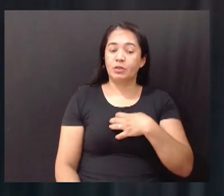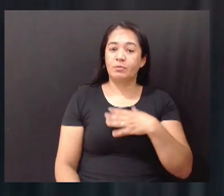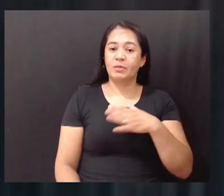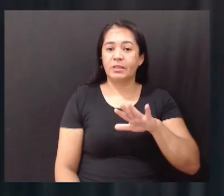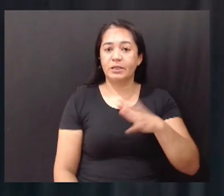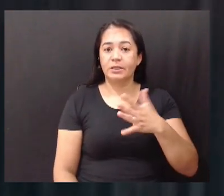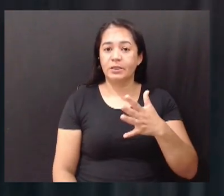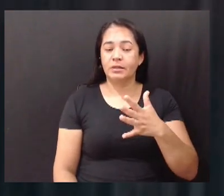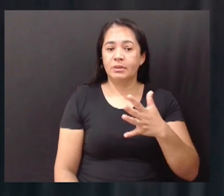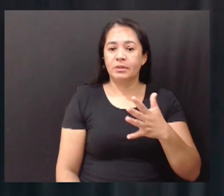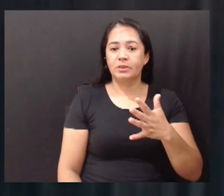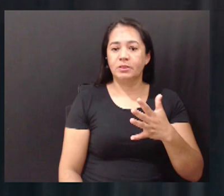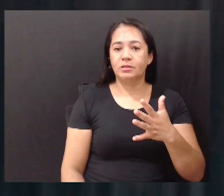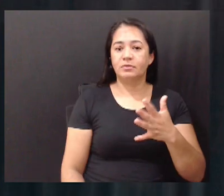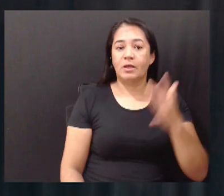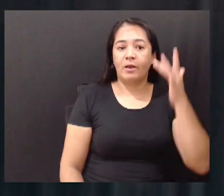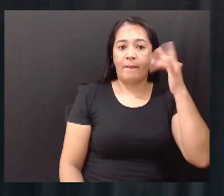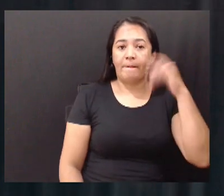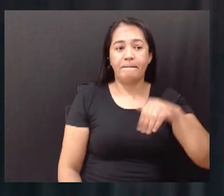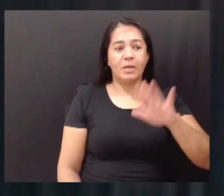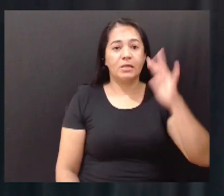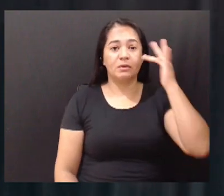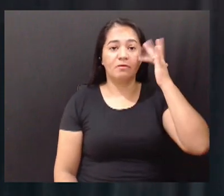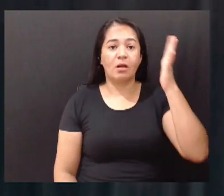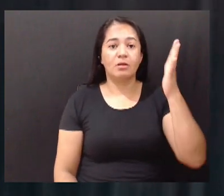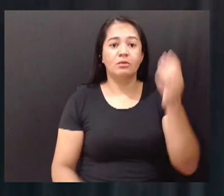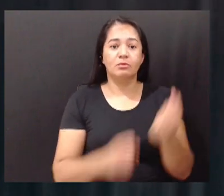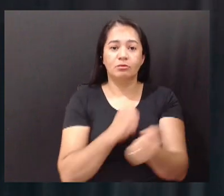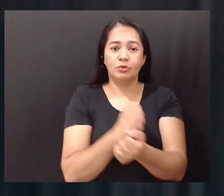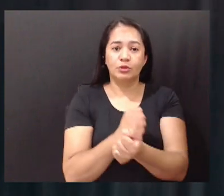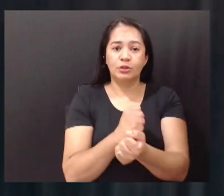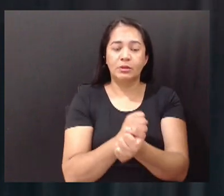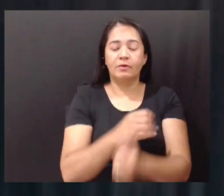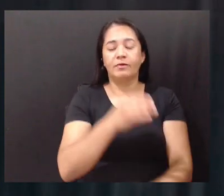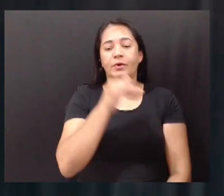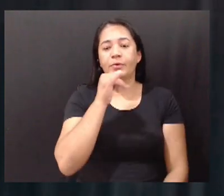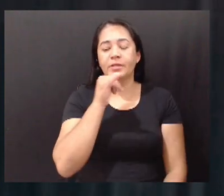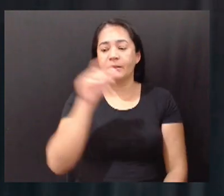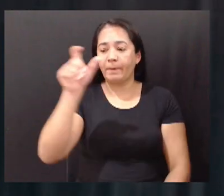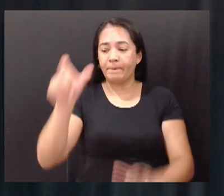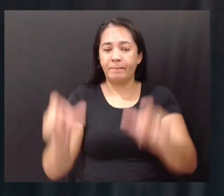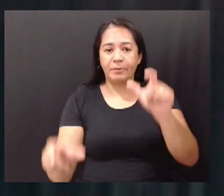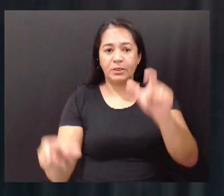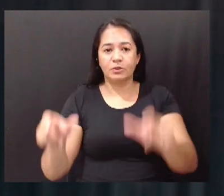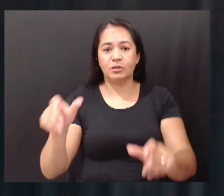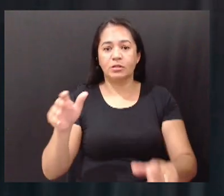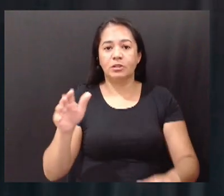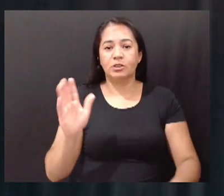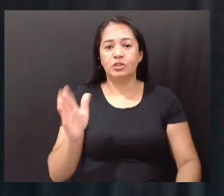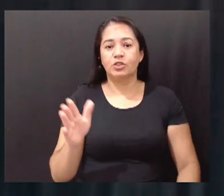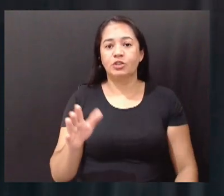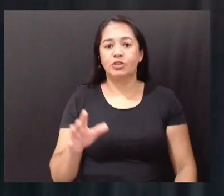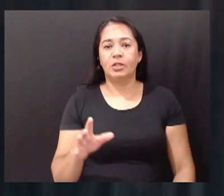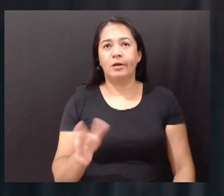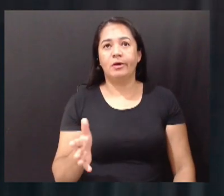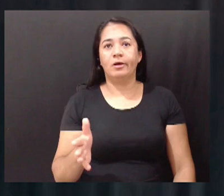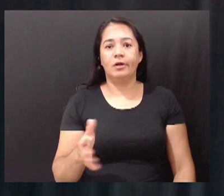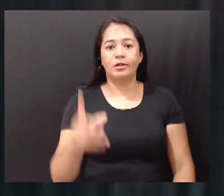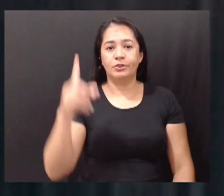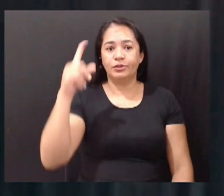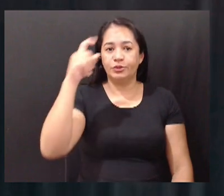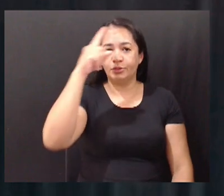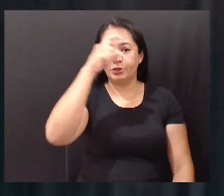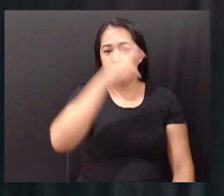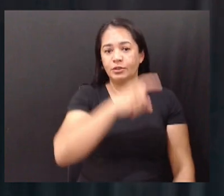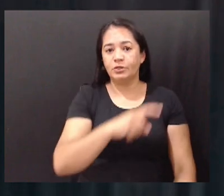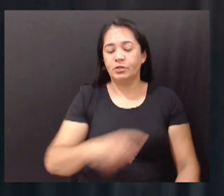trazem uma facilidade maior. Então, por exemplo, pessoas que já, apresentaram dificuldade, apresentaram